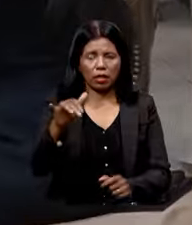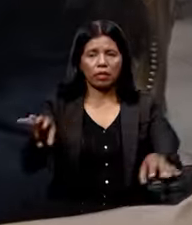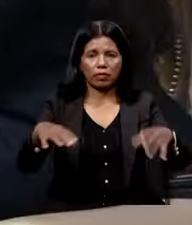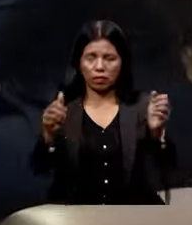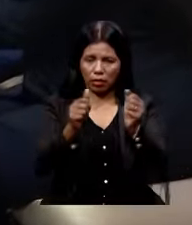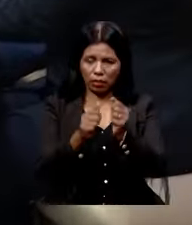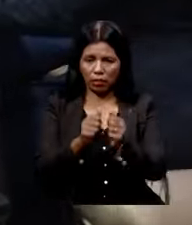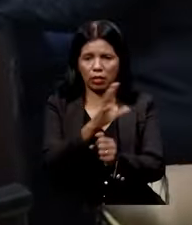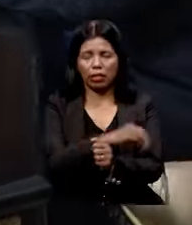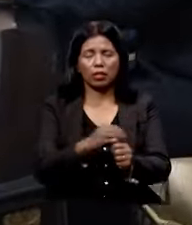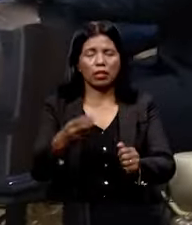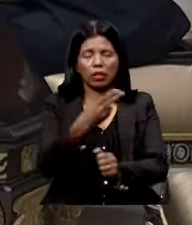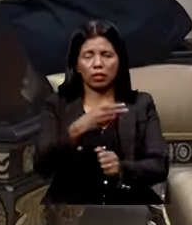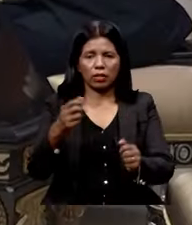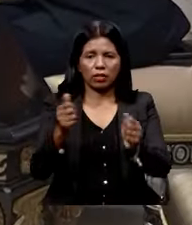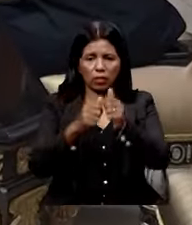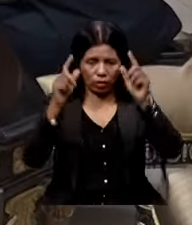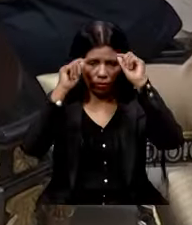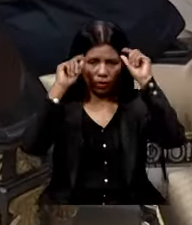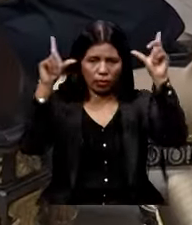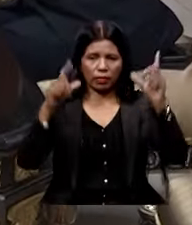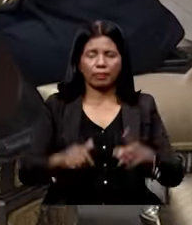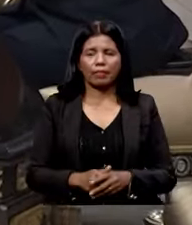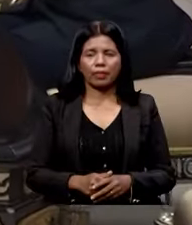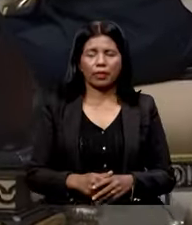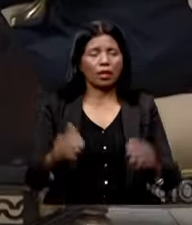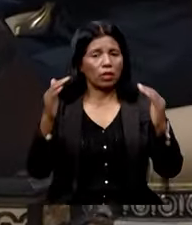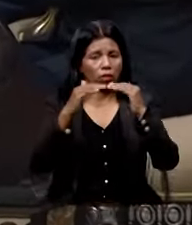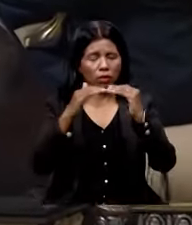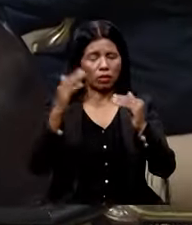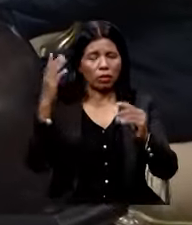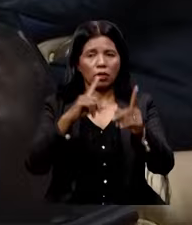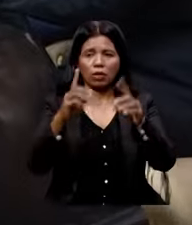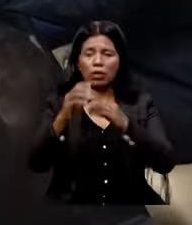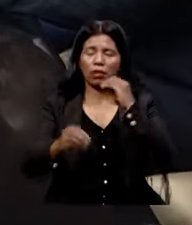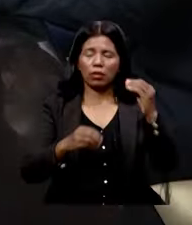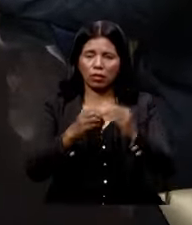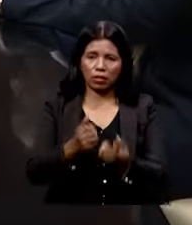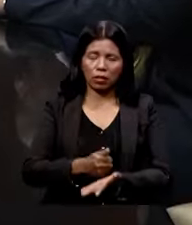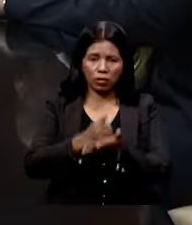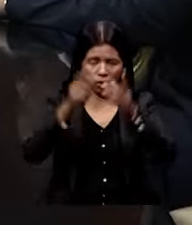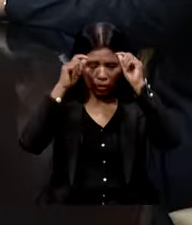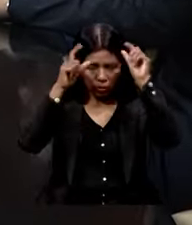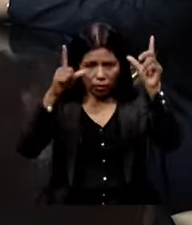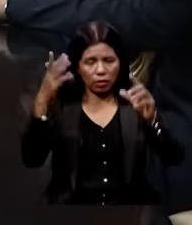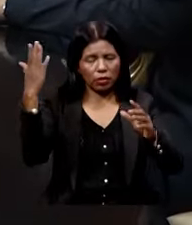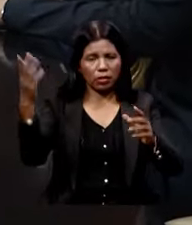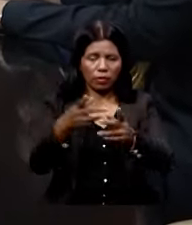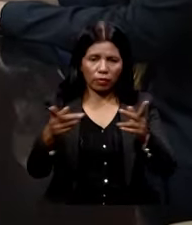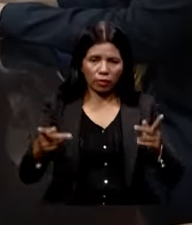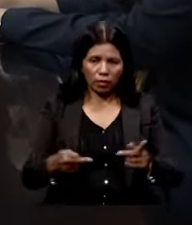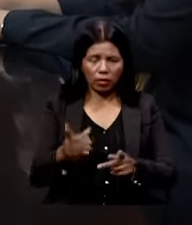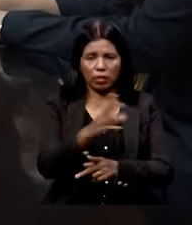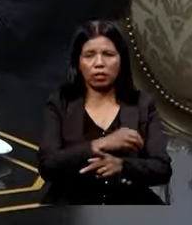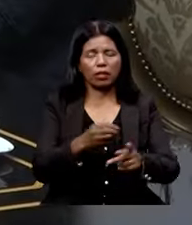relação na amizade entre a Indonésia e Timor-Leste. E a Soromutune coalia com a apoio Timor-Leste e a área turismo, no